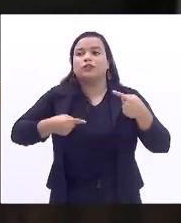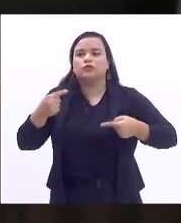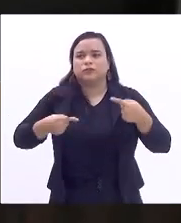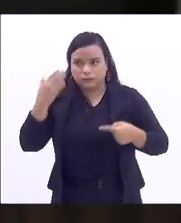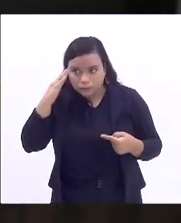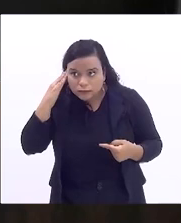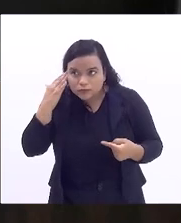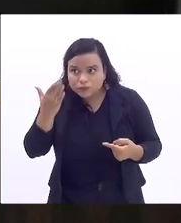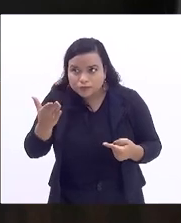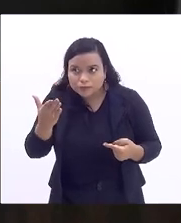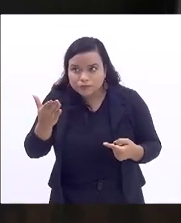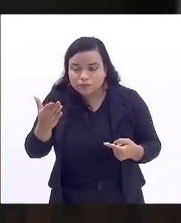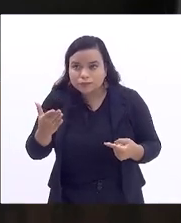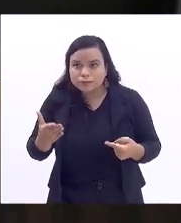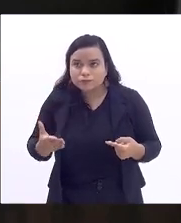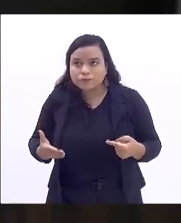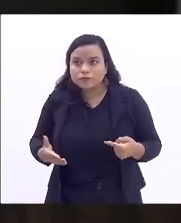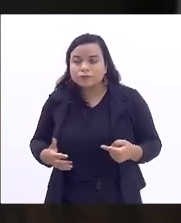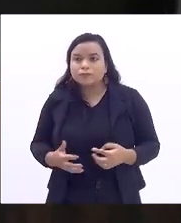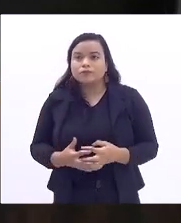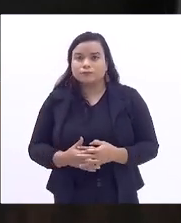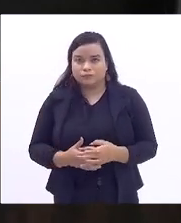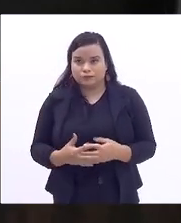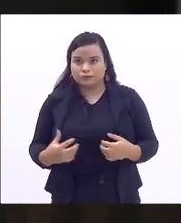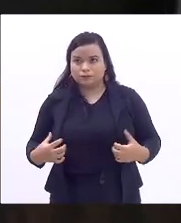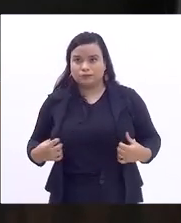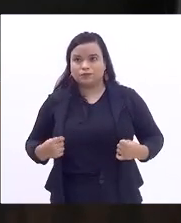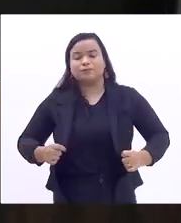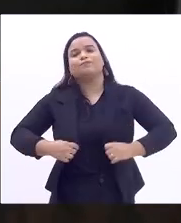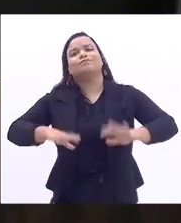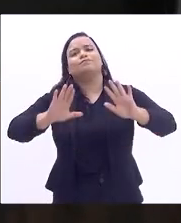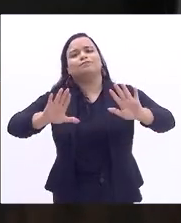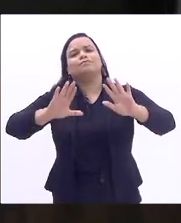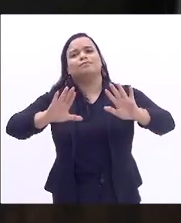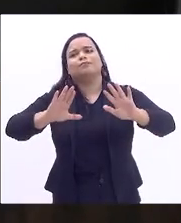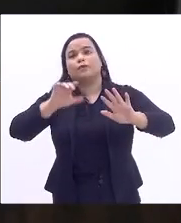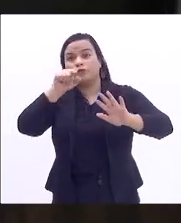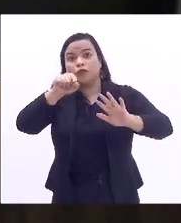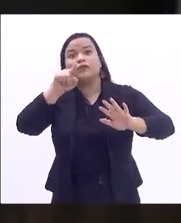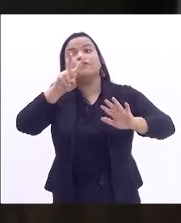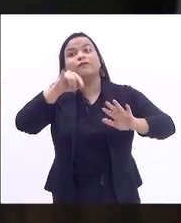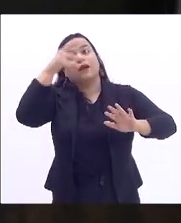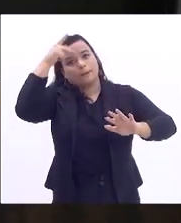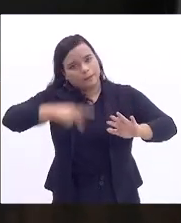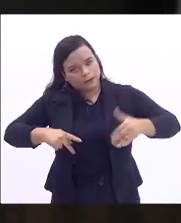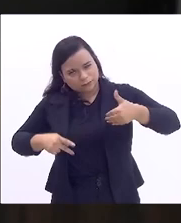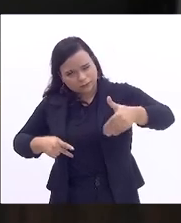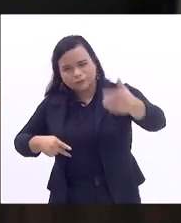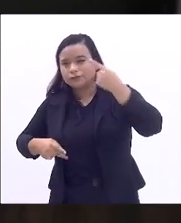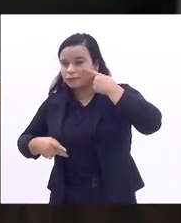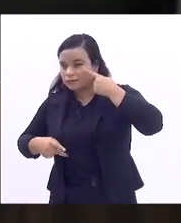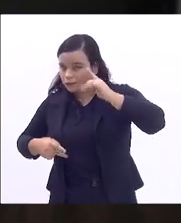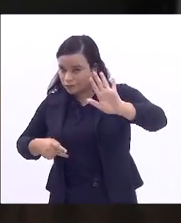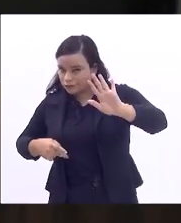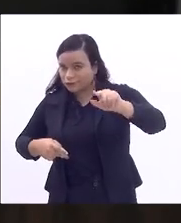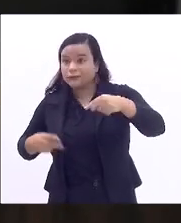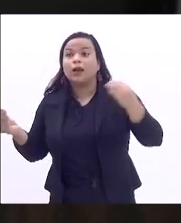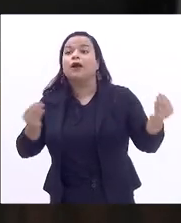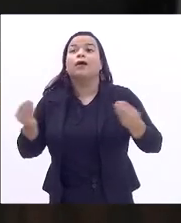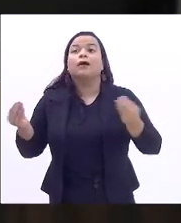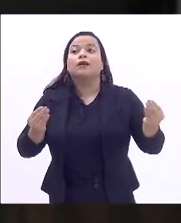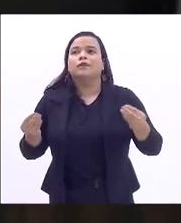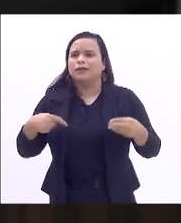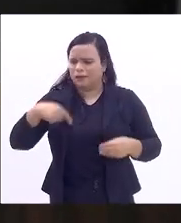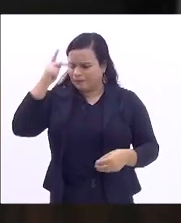entendeu é só na verdade vossa excelência vai ser presidente E aí como fica presidente